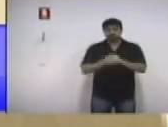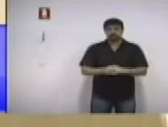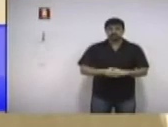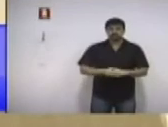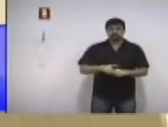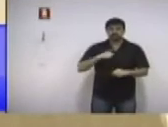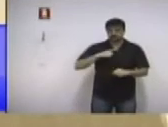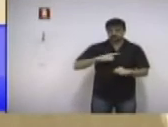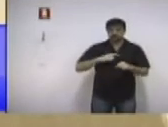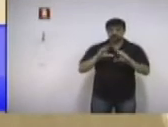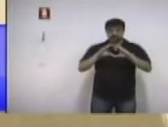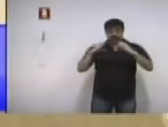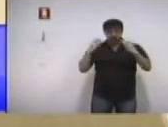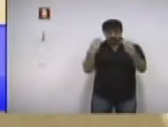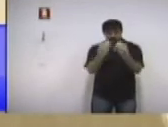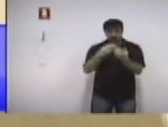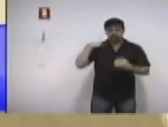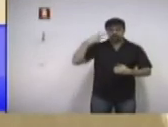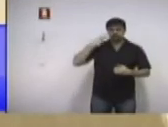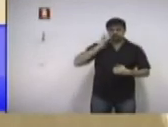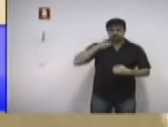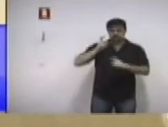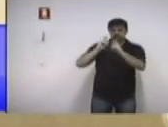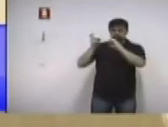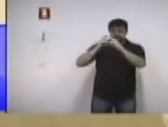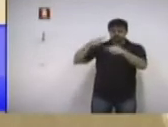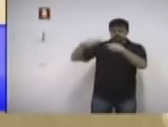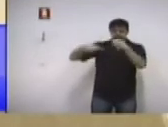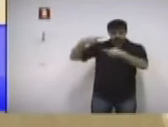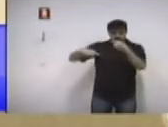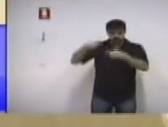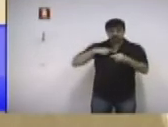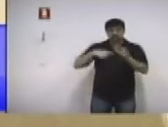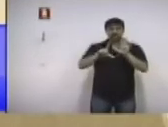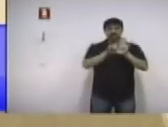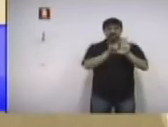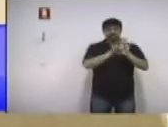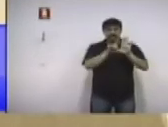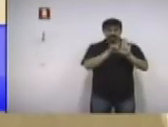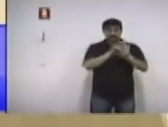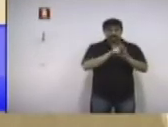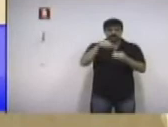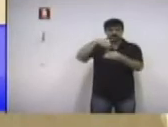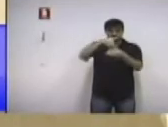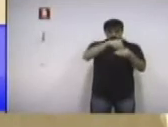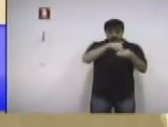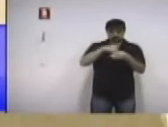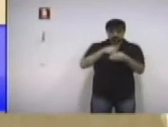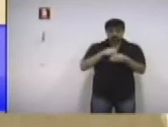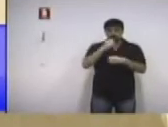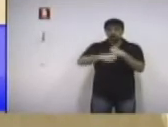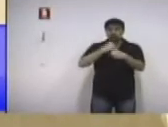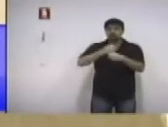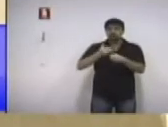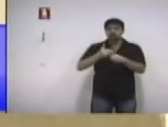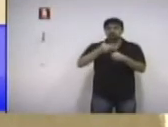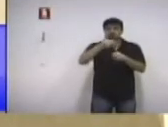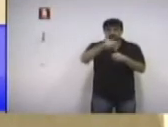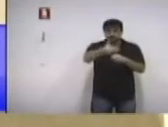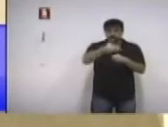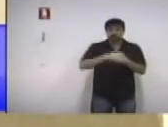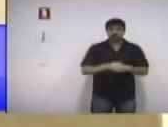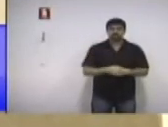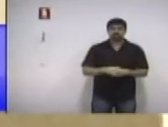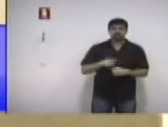passou pela câmara de vereadores a lei orçamentária para aprovação para o ano corrente